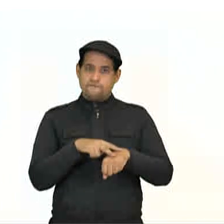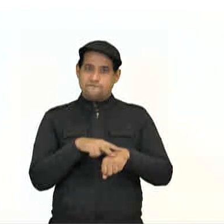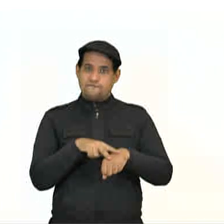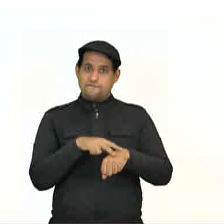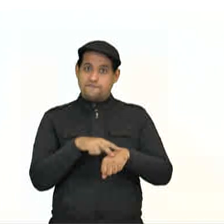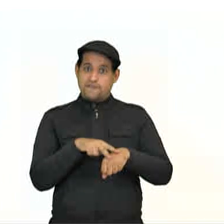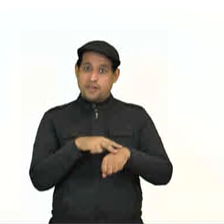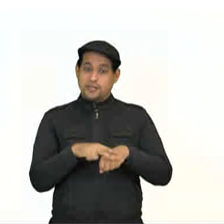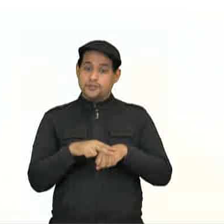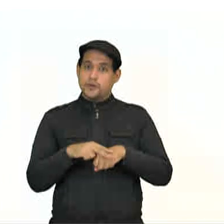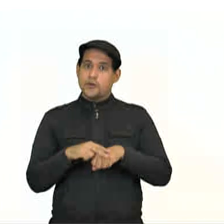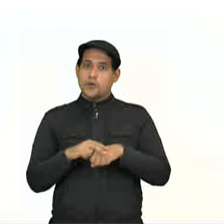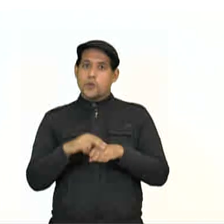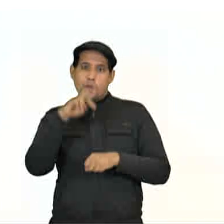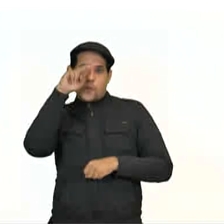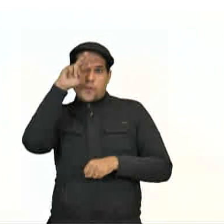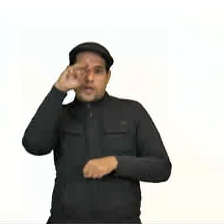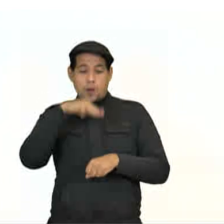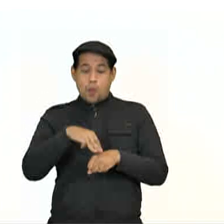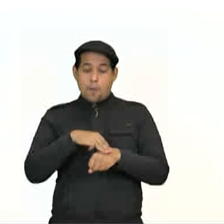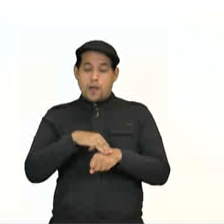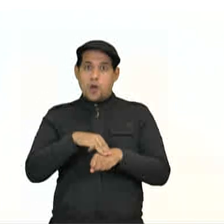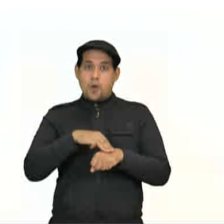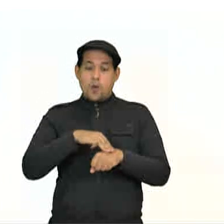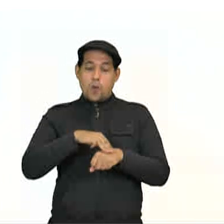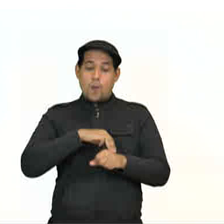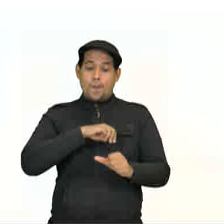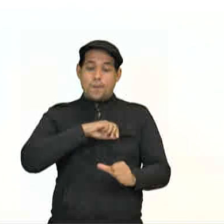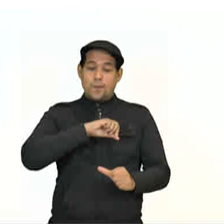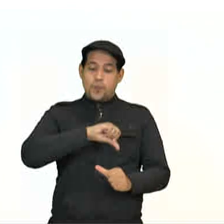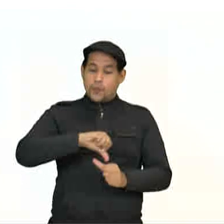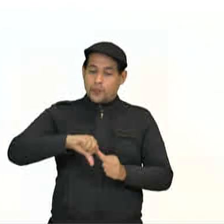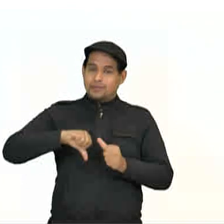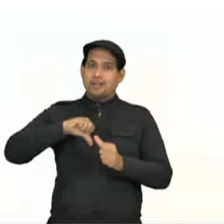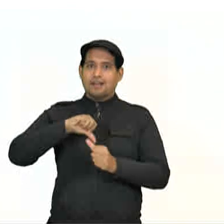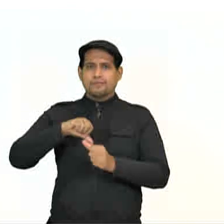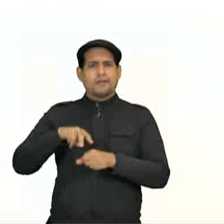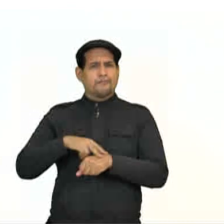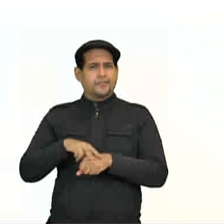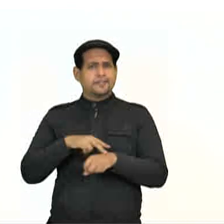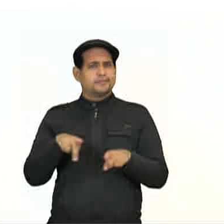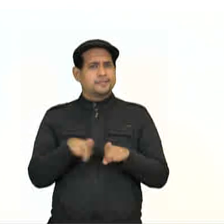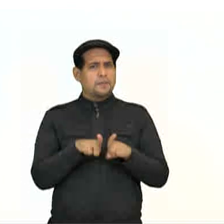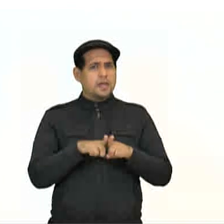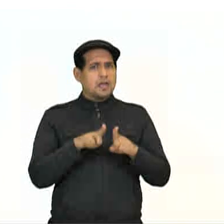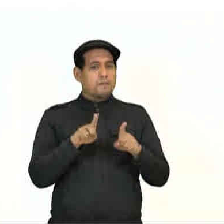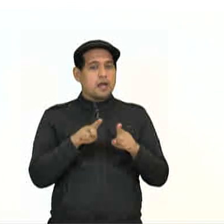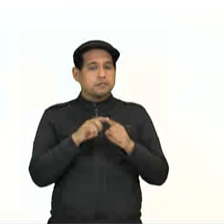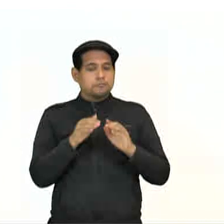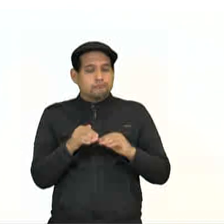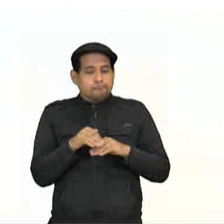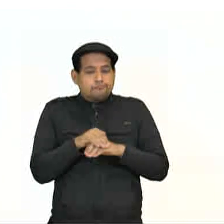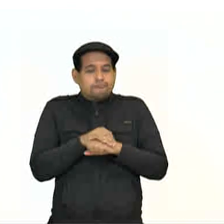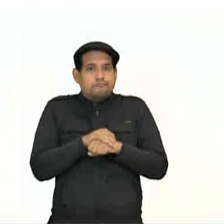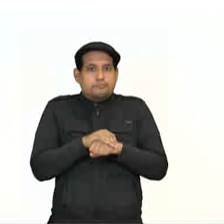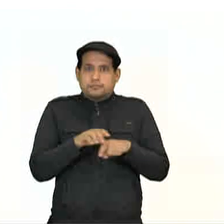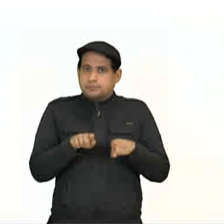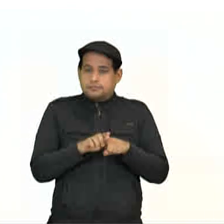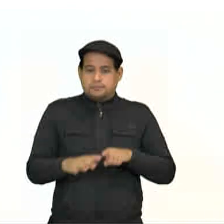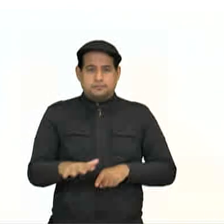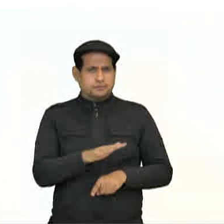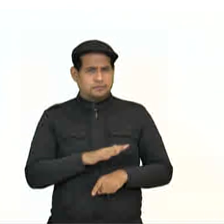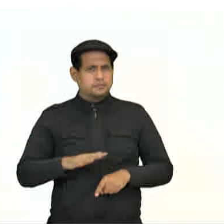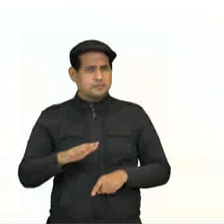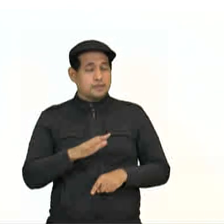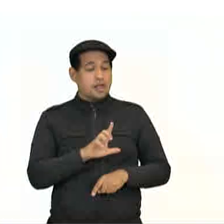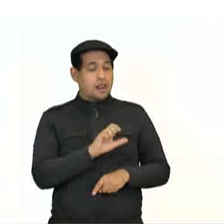grilos marrons, eles iam mudar, tornando-se verdes para se camuflarem na grama, se adaptando ao meio. Que era